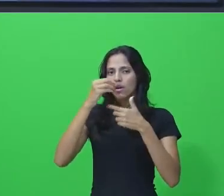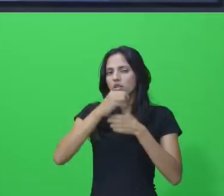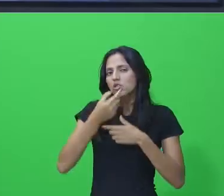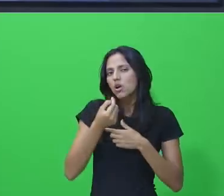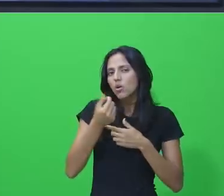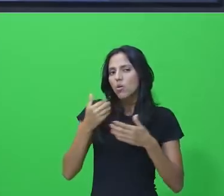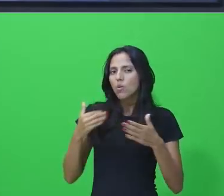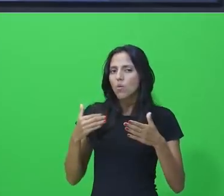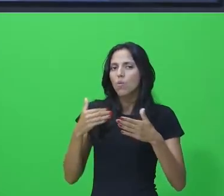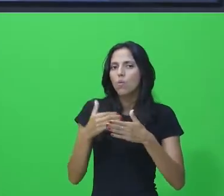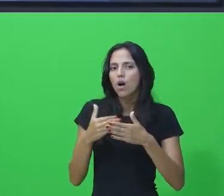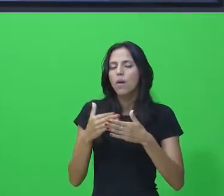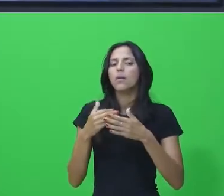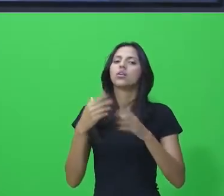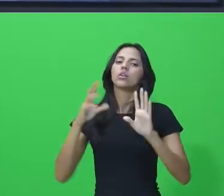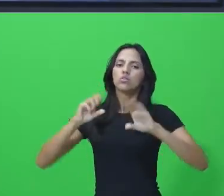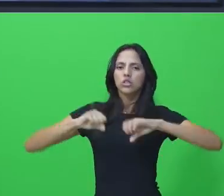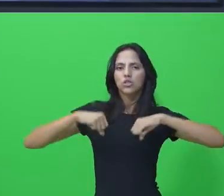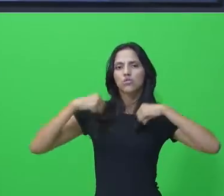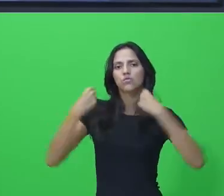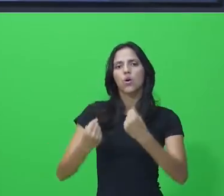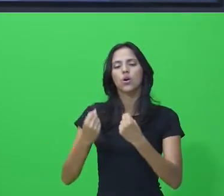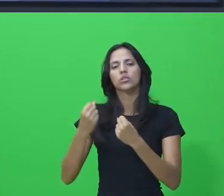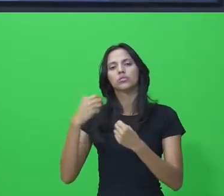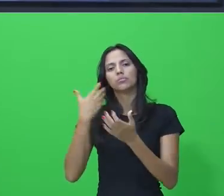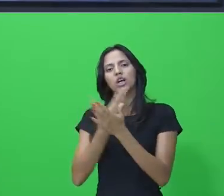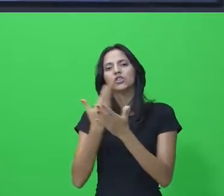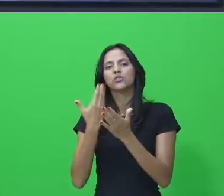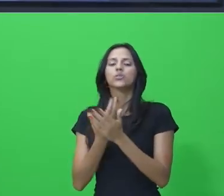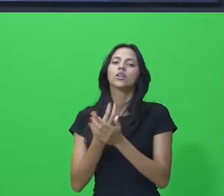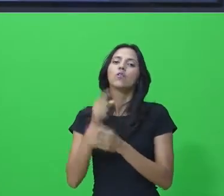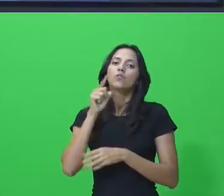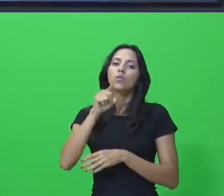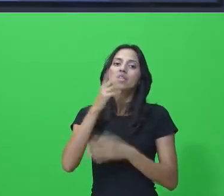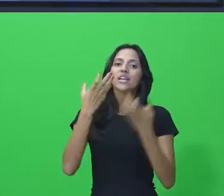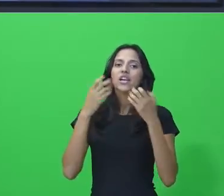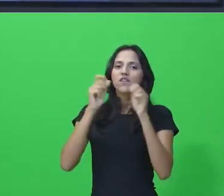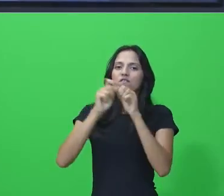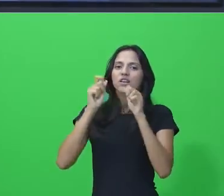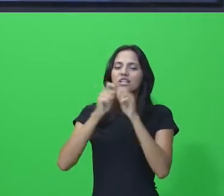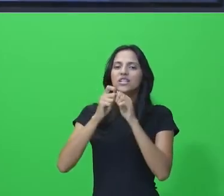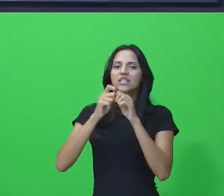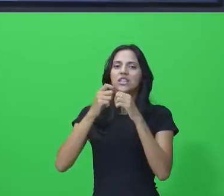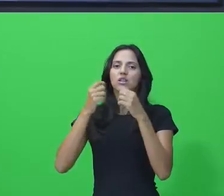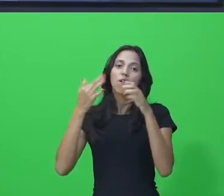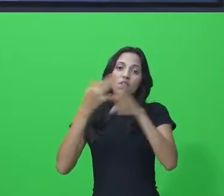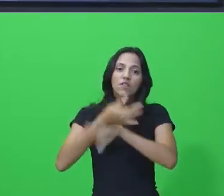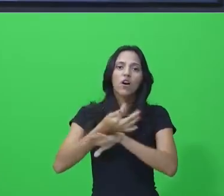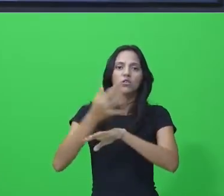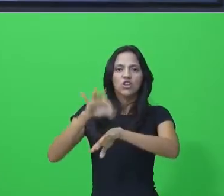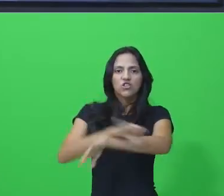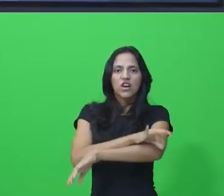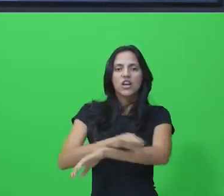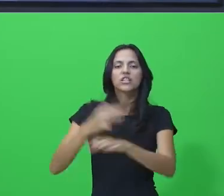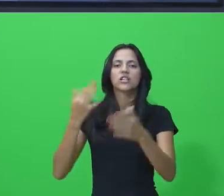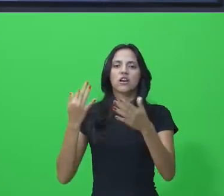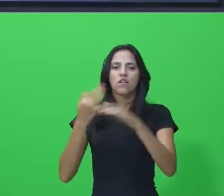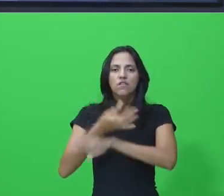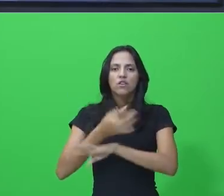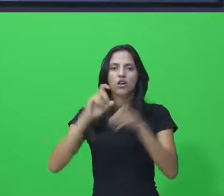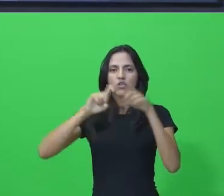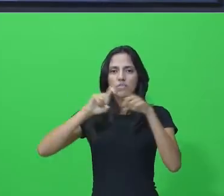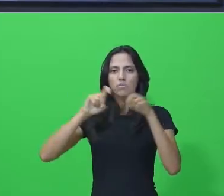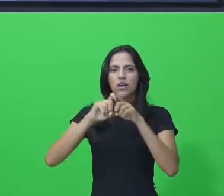portas. Busque realizar seus sonhos. Você que quer fazer medicina, você que quer fazer engenharia, você que quer